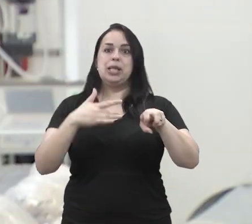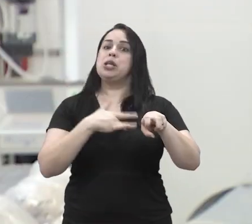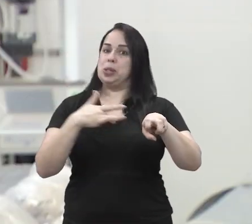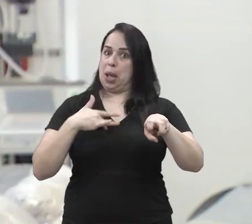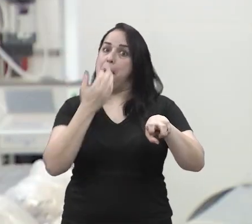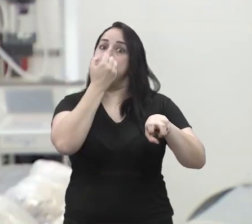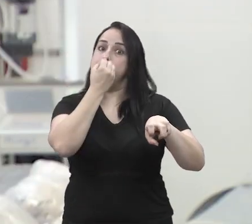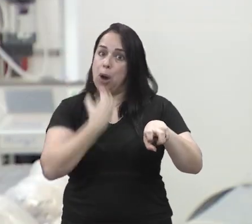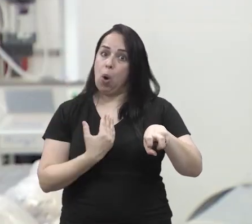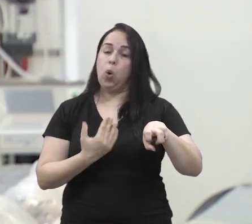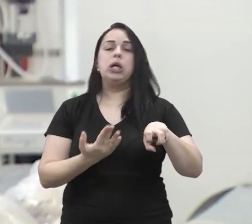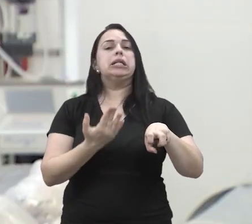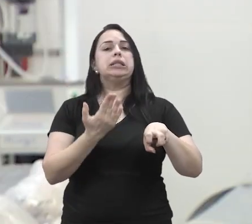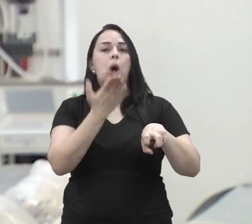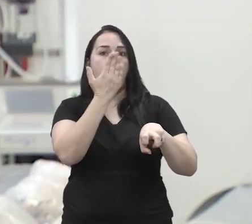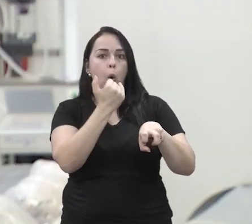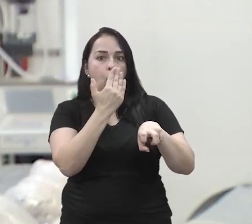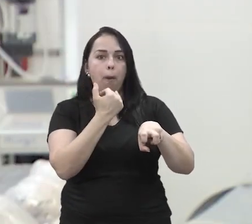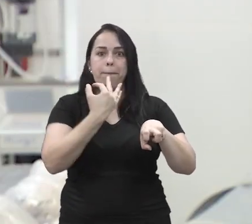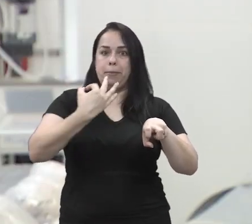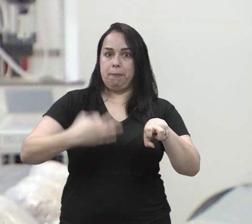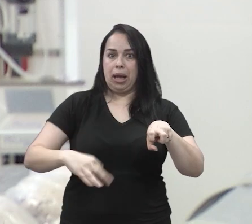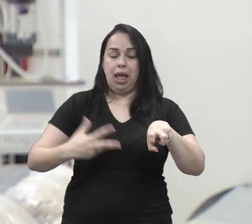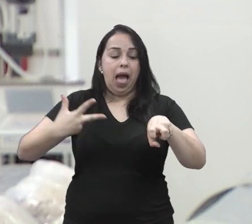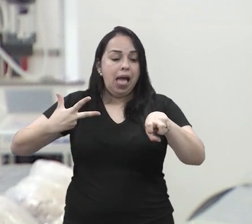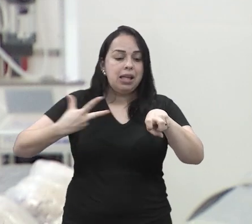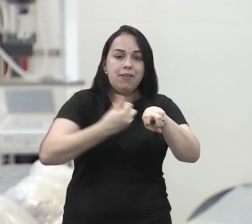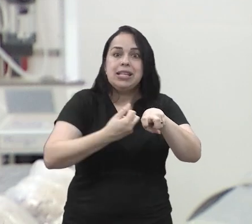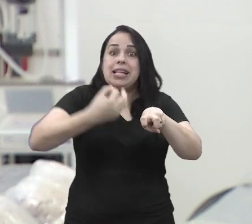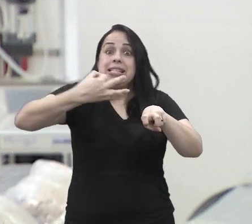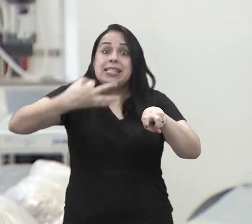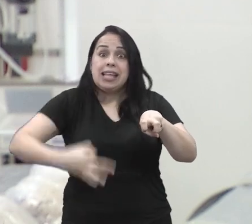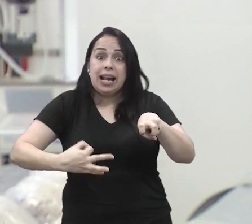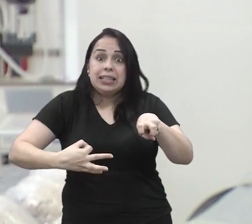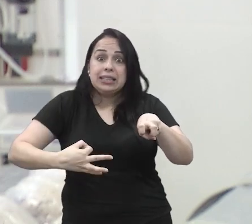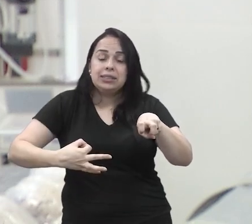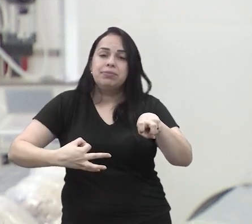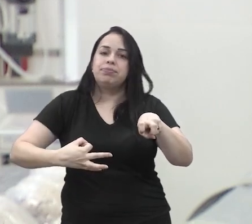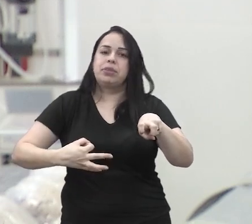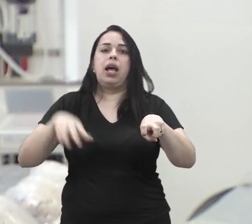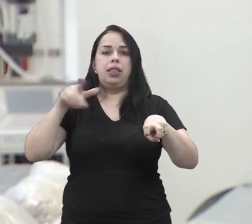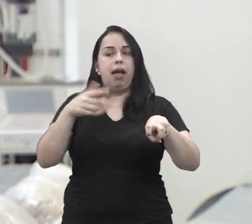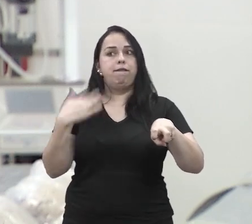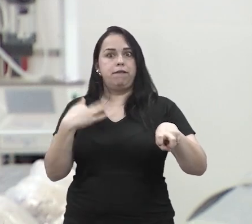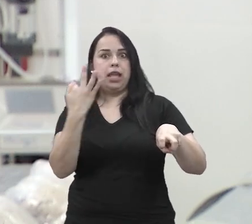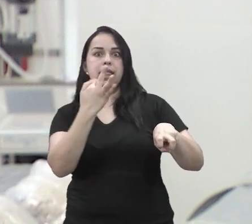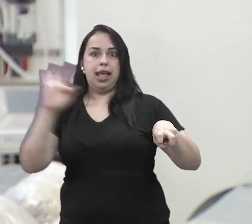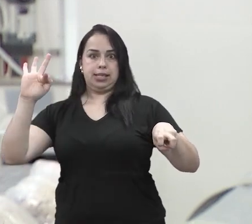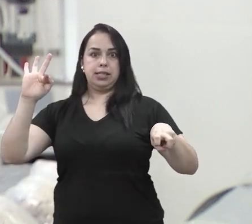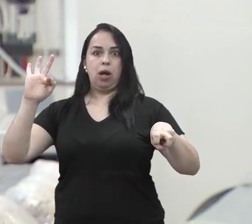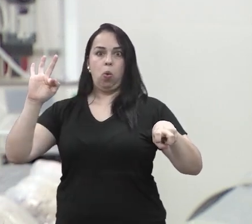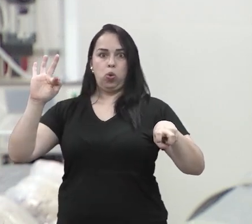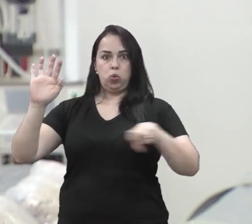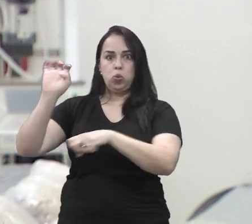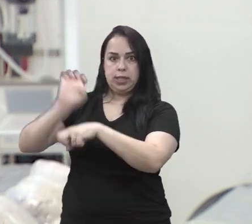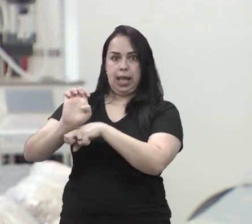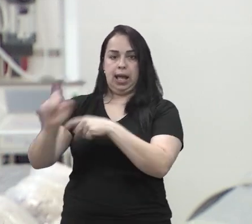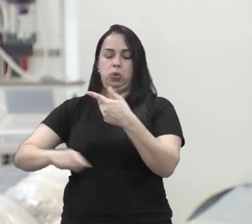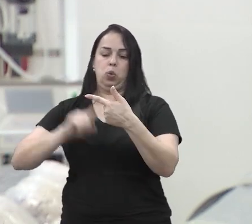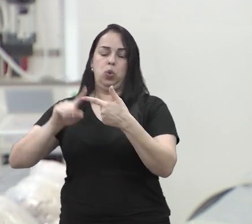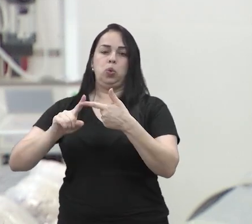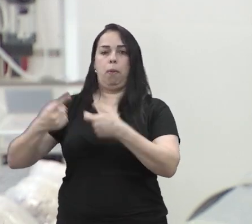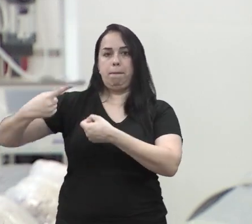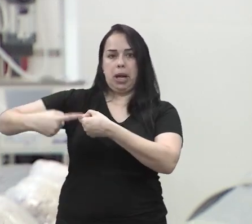cavalo bem de saúde, bem alimentado, com as vacinações. A vacina obrigatória pela